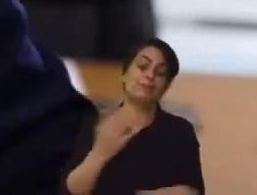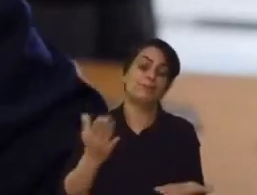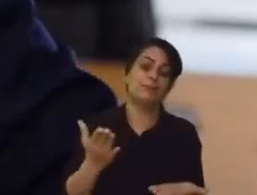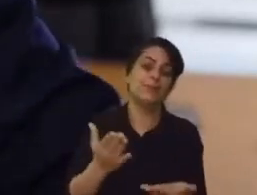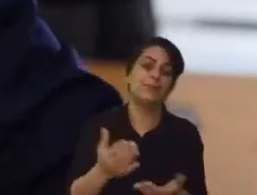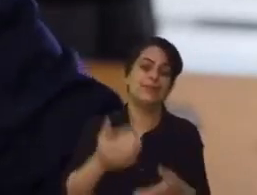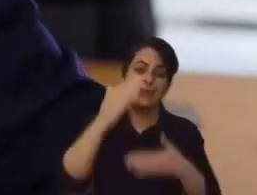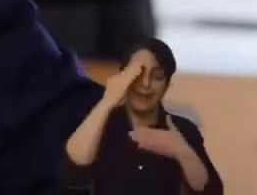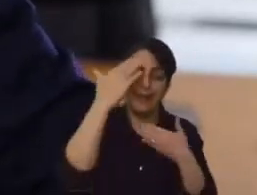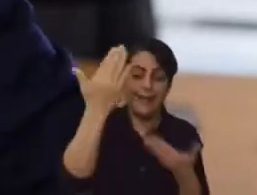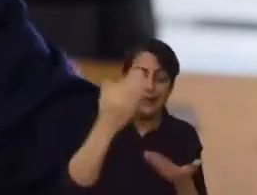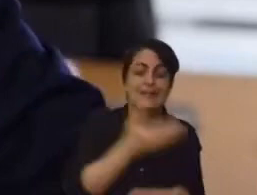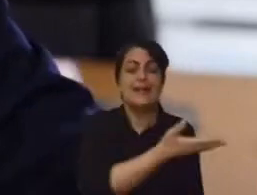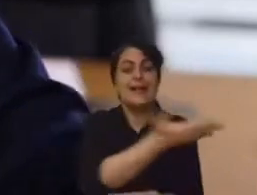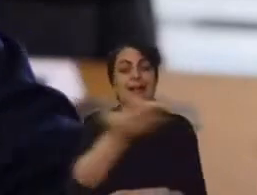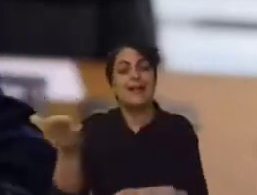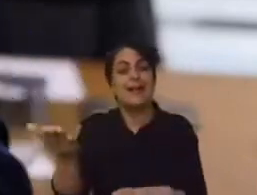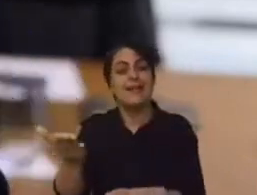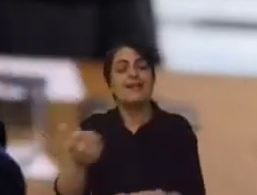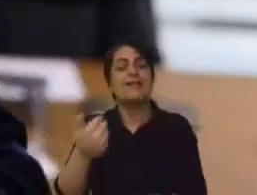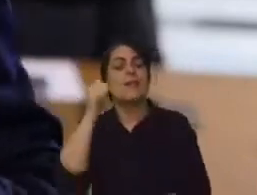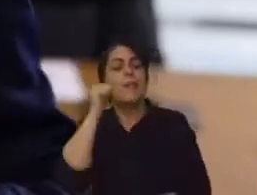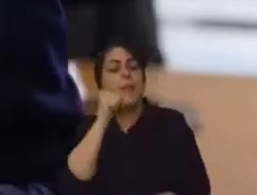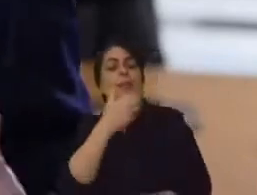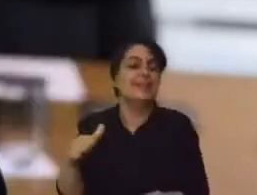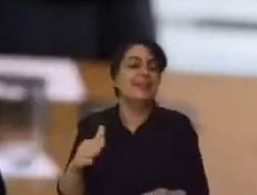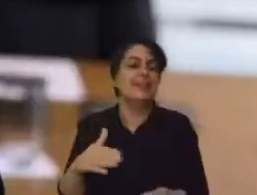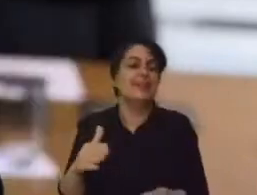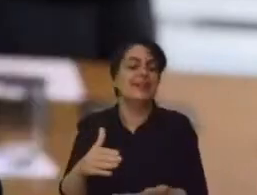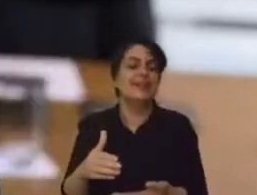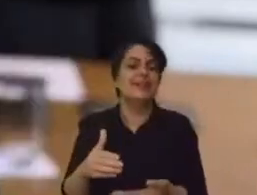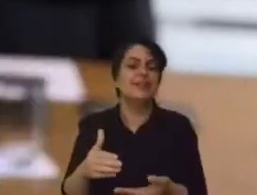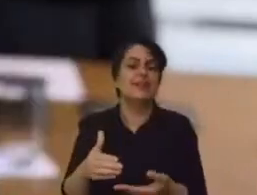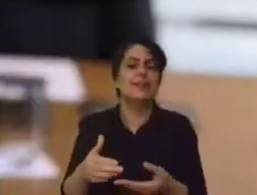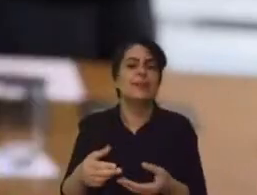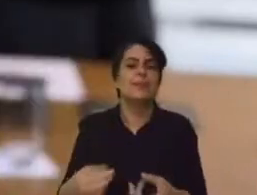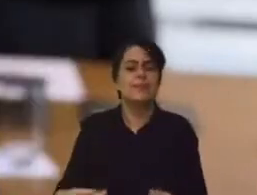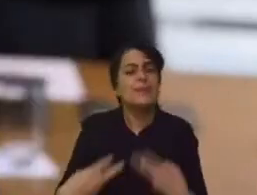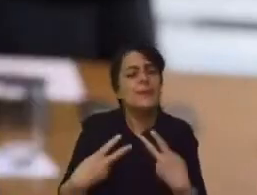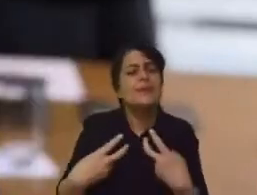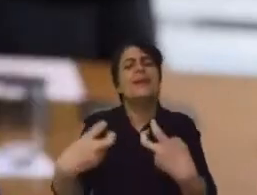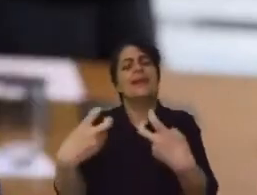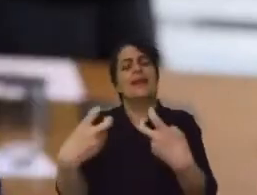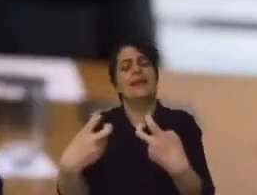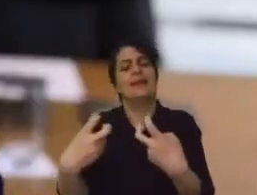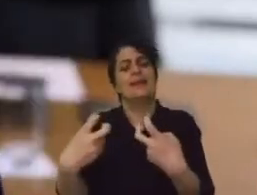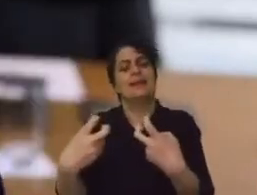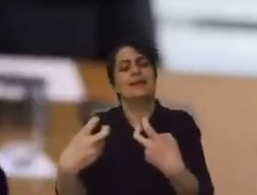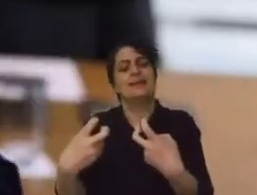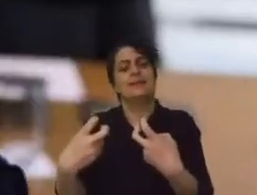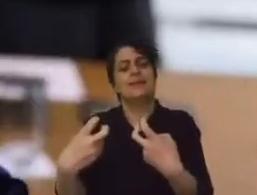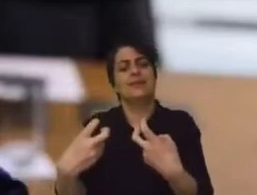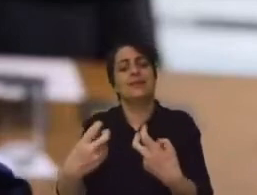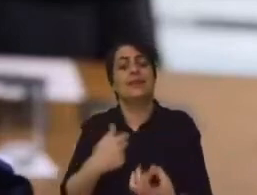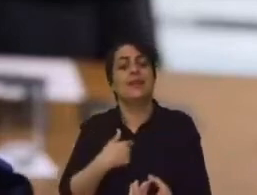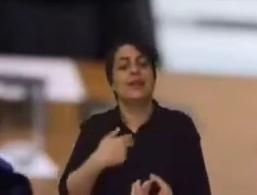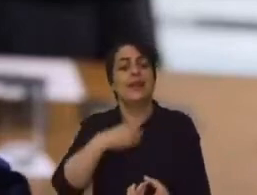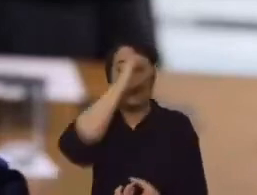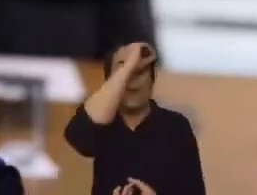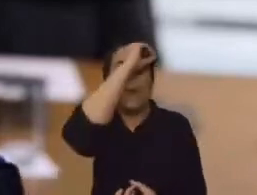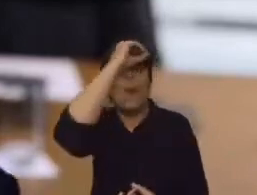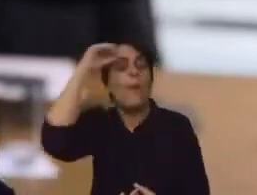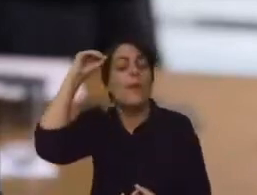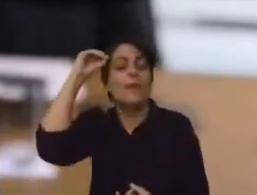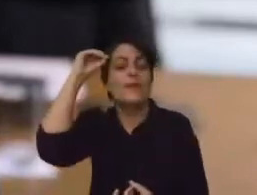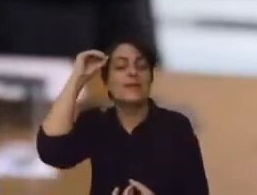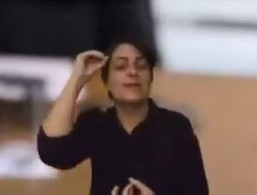cada criança que, de alguma forma, direta ou indireta, fizeram não só da minha inocência, mas da necessidade